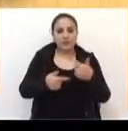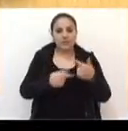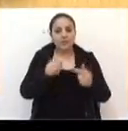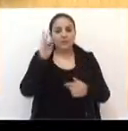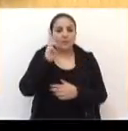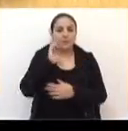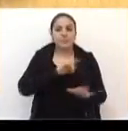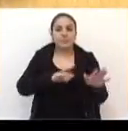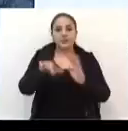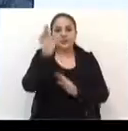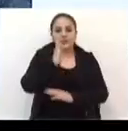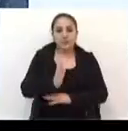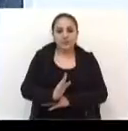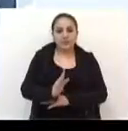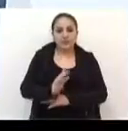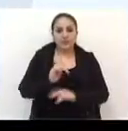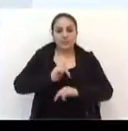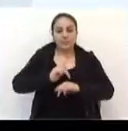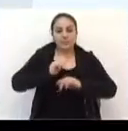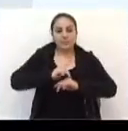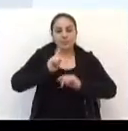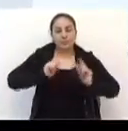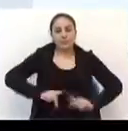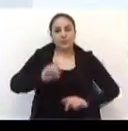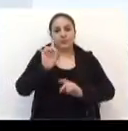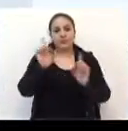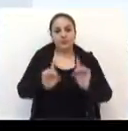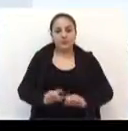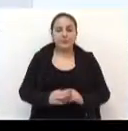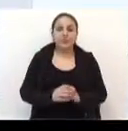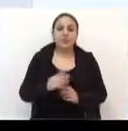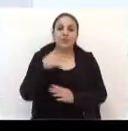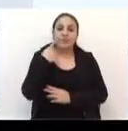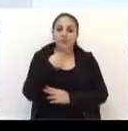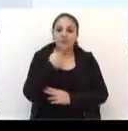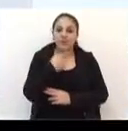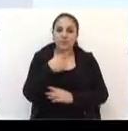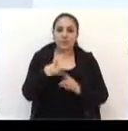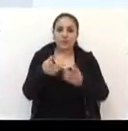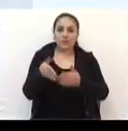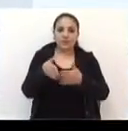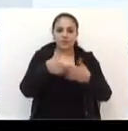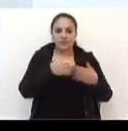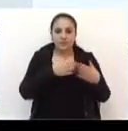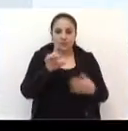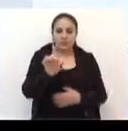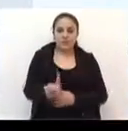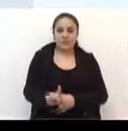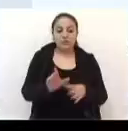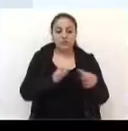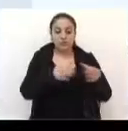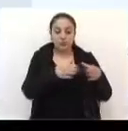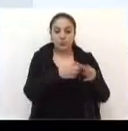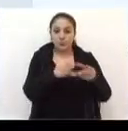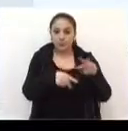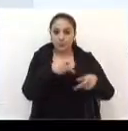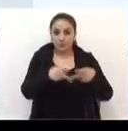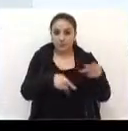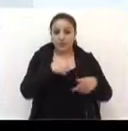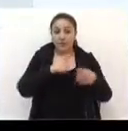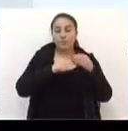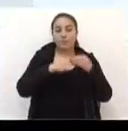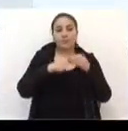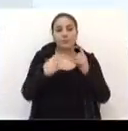com Deficiência. A parlamentar comentou que a defesa dos direitos desta parcela da população foi uma de